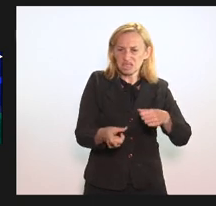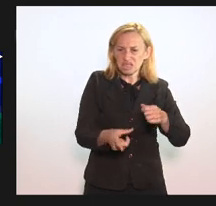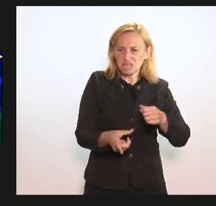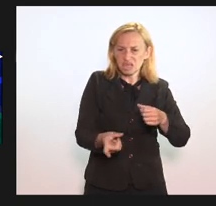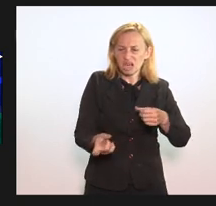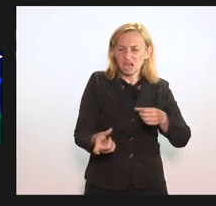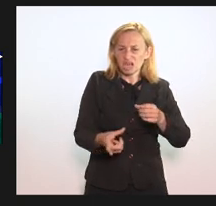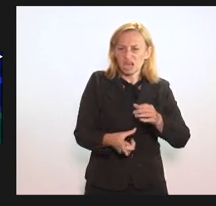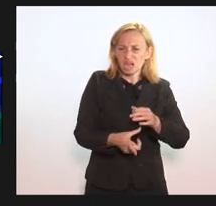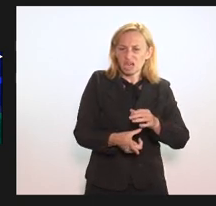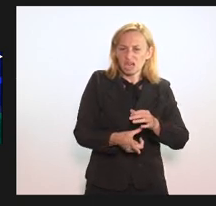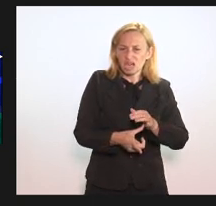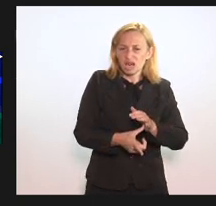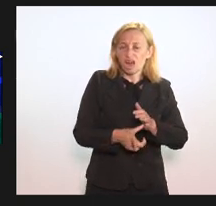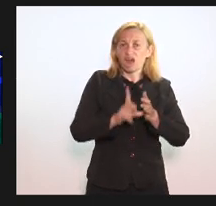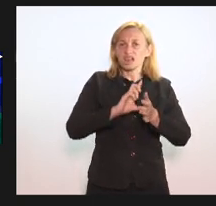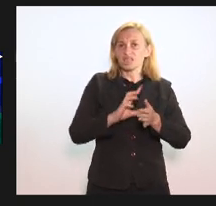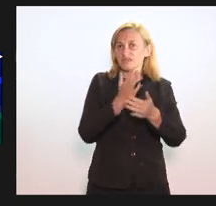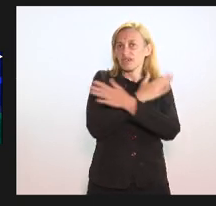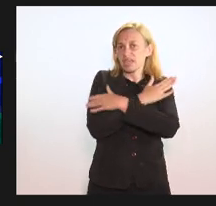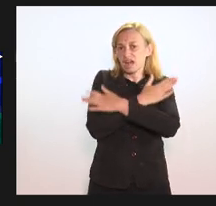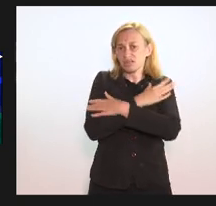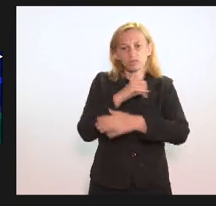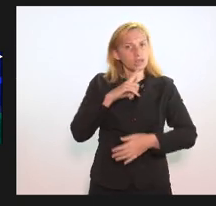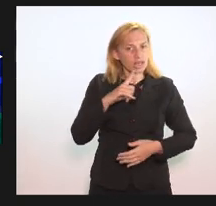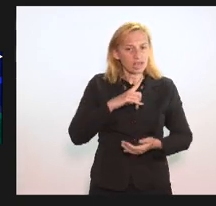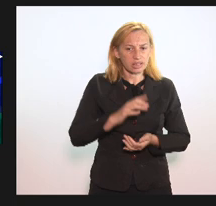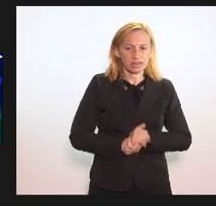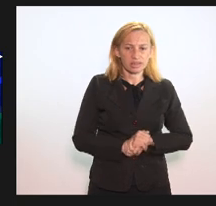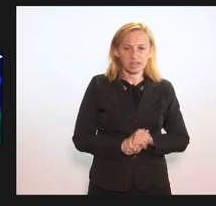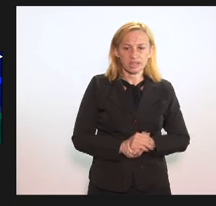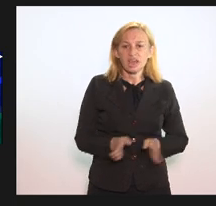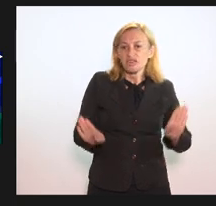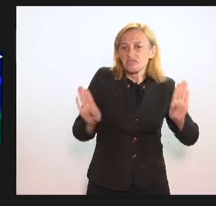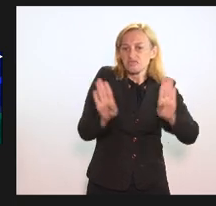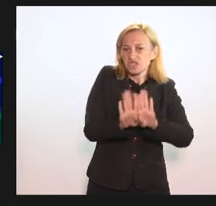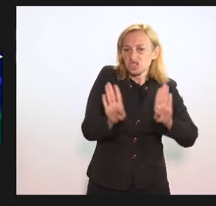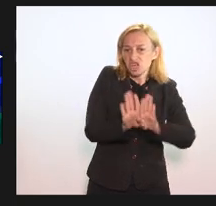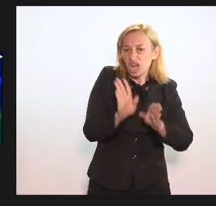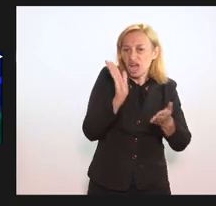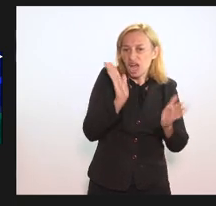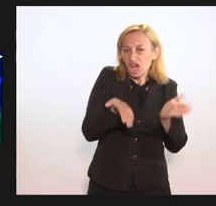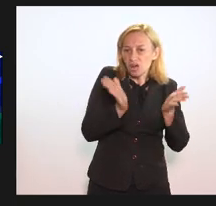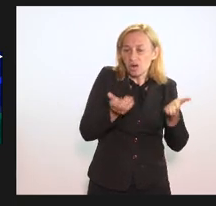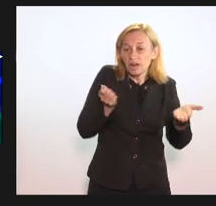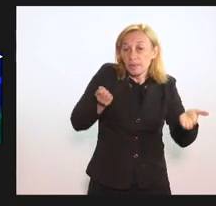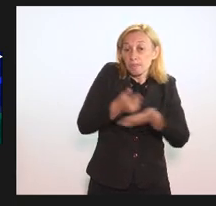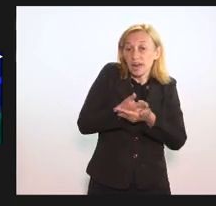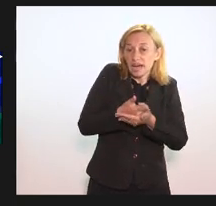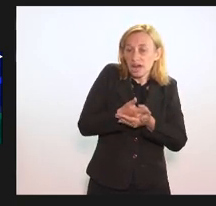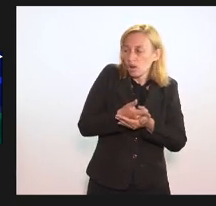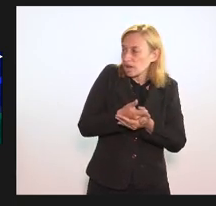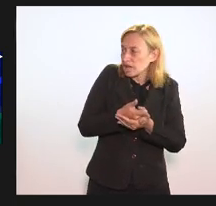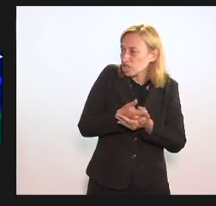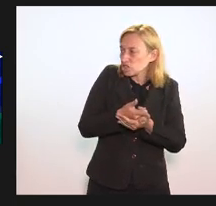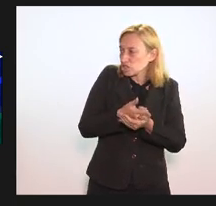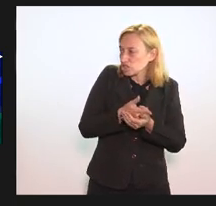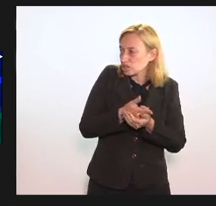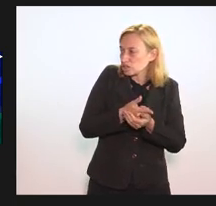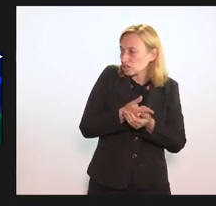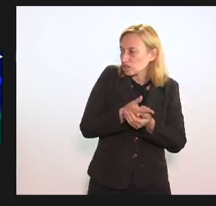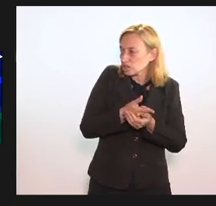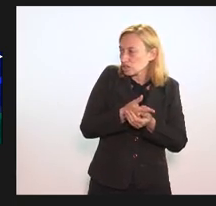Comerciantes que vão fechar agora e pagar hora extra no feriado